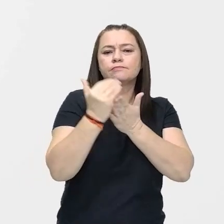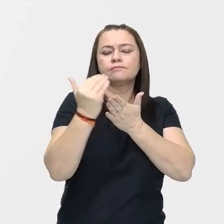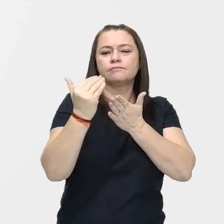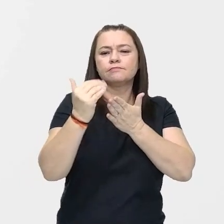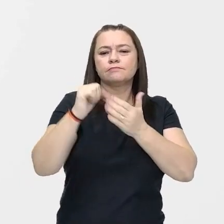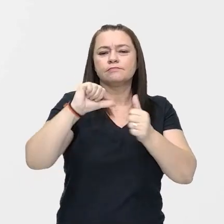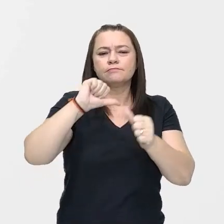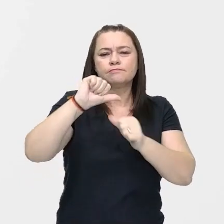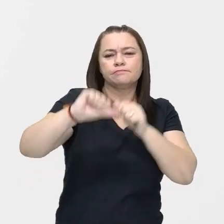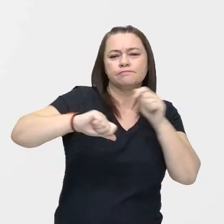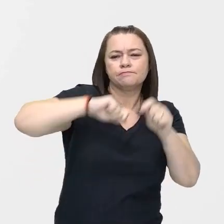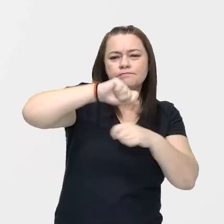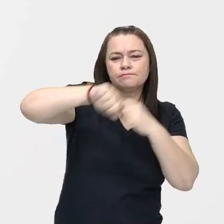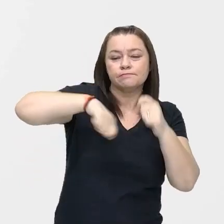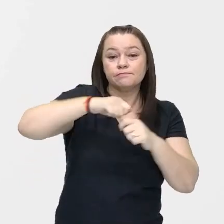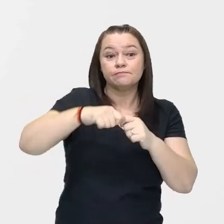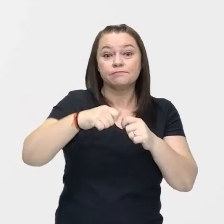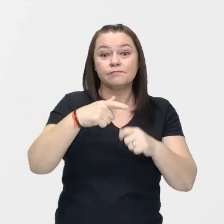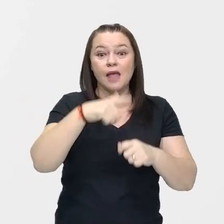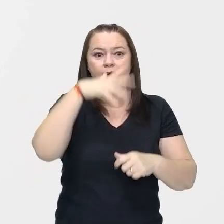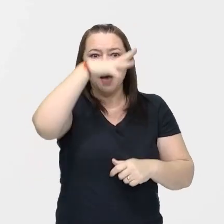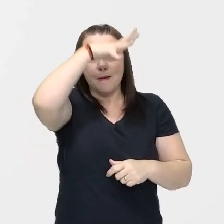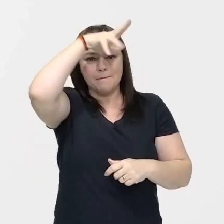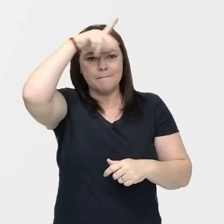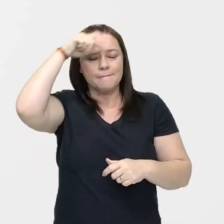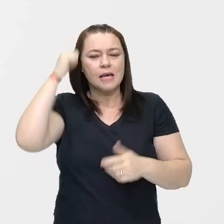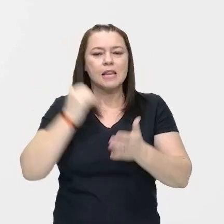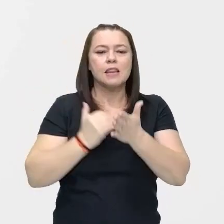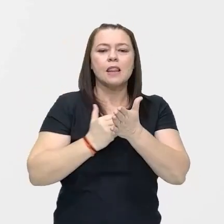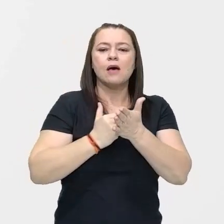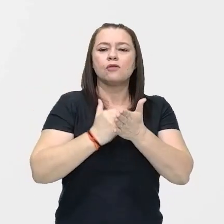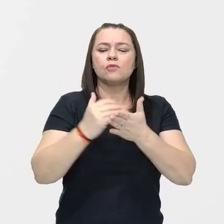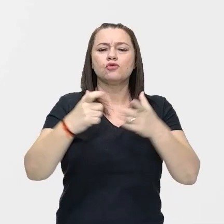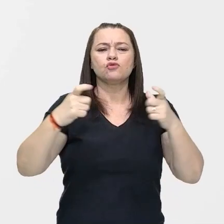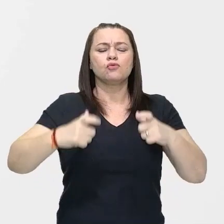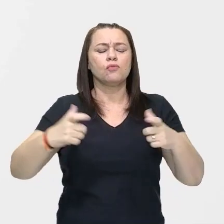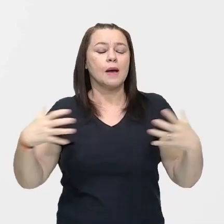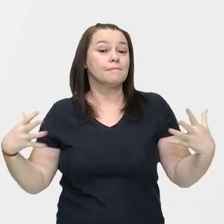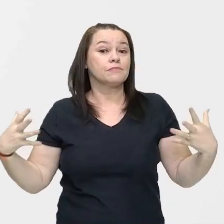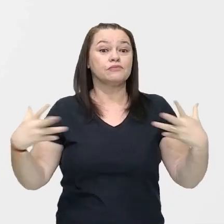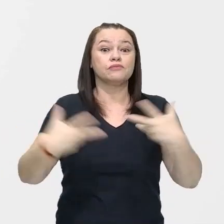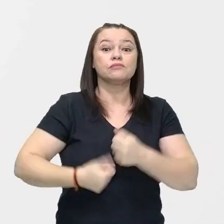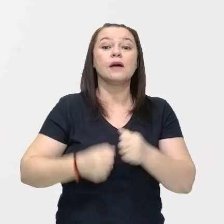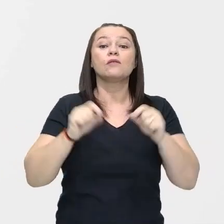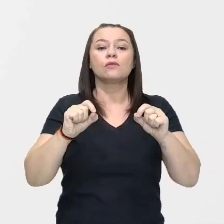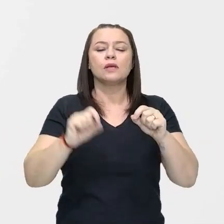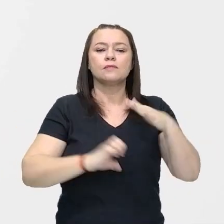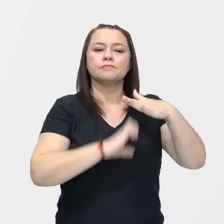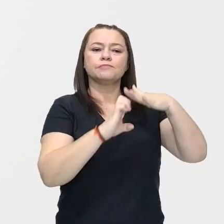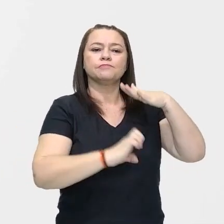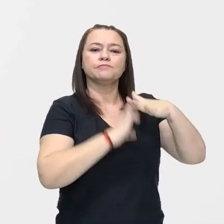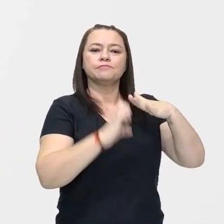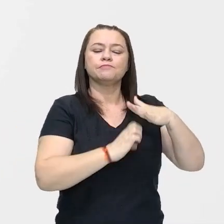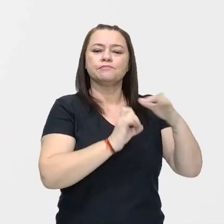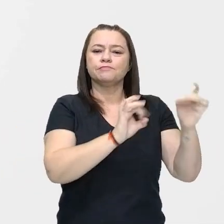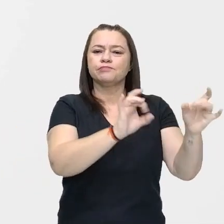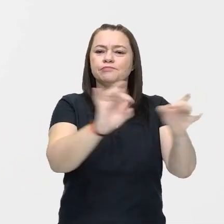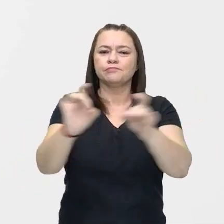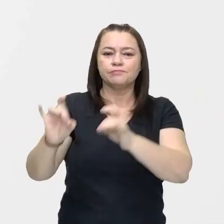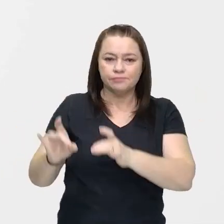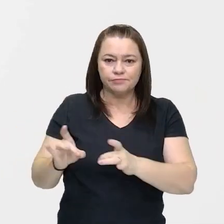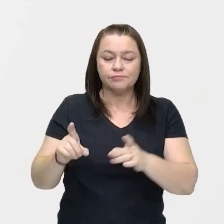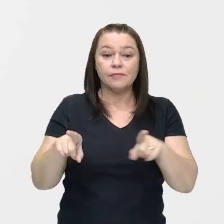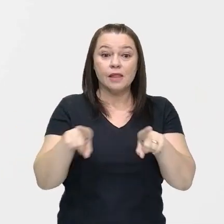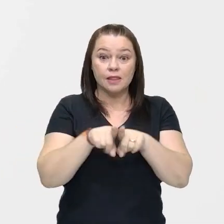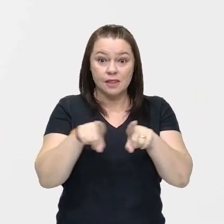Manaus tornou-se paraíso do consumo com produtos importantes, o que possibilitou a construção de hotéis e um